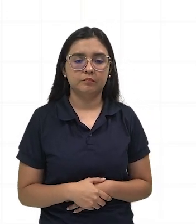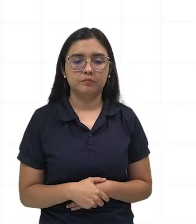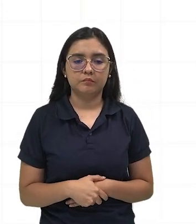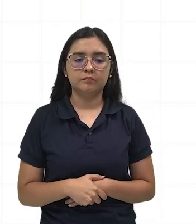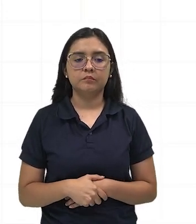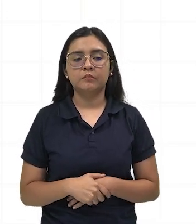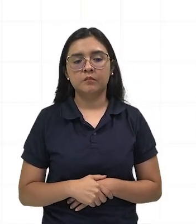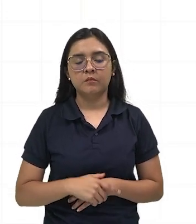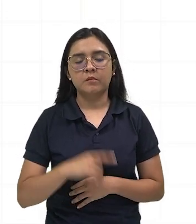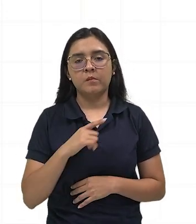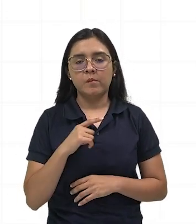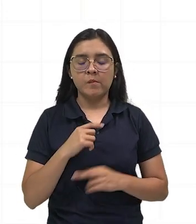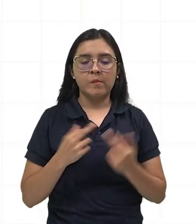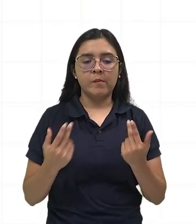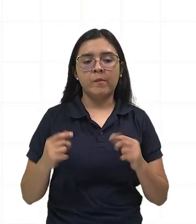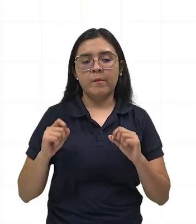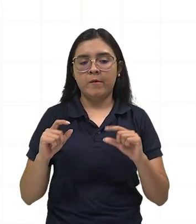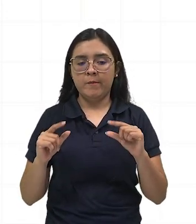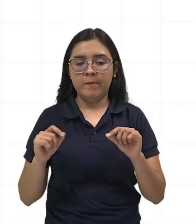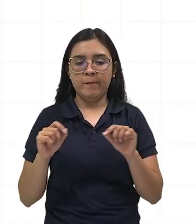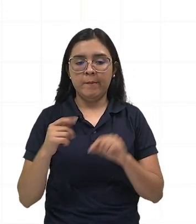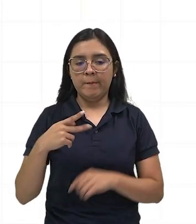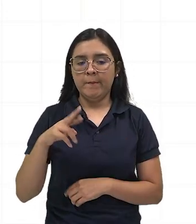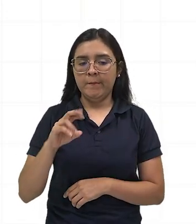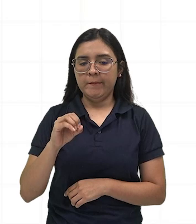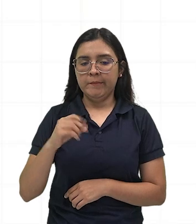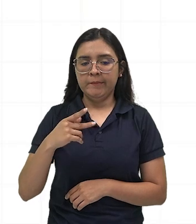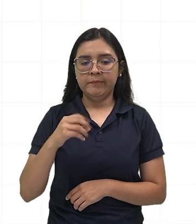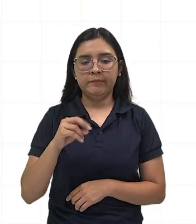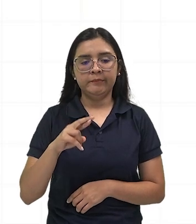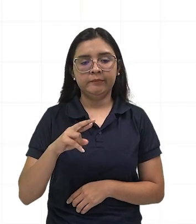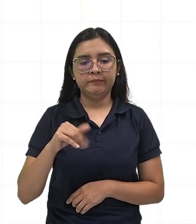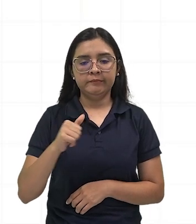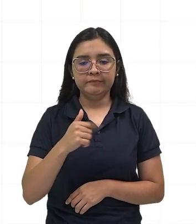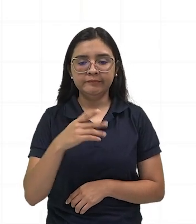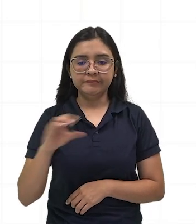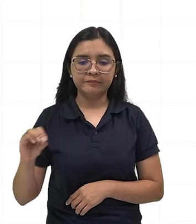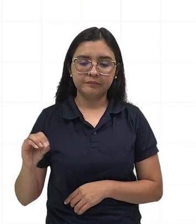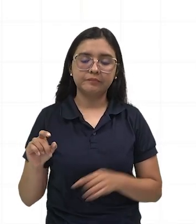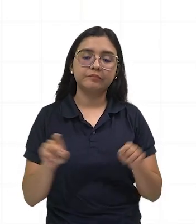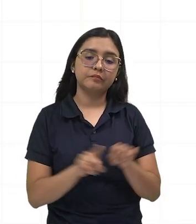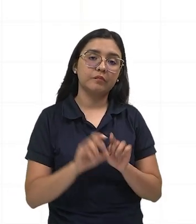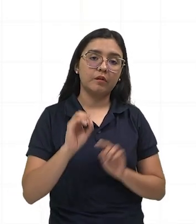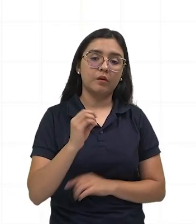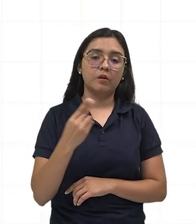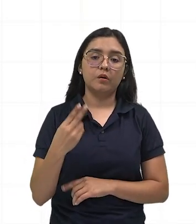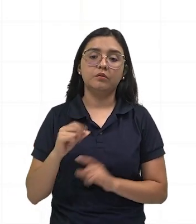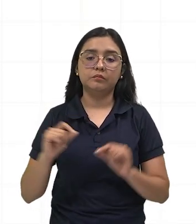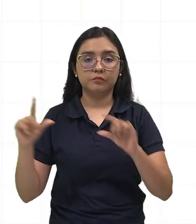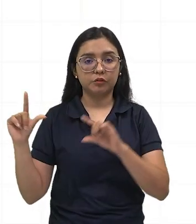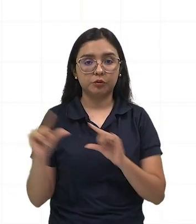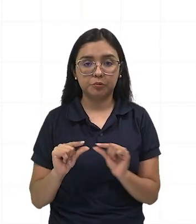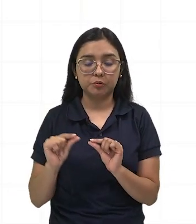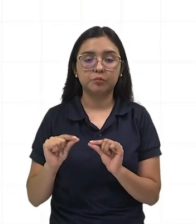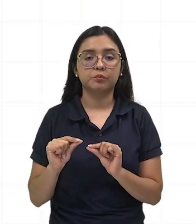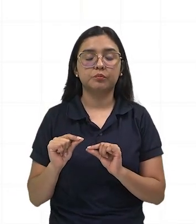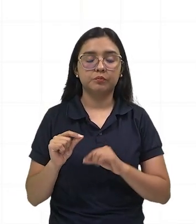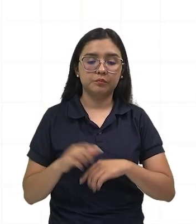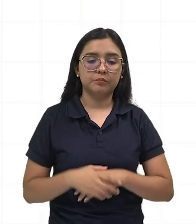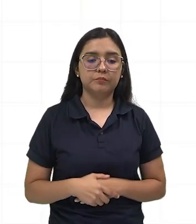Estando na mesma proporção. Ou quando uma redução, a palavra redução, o sinônimo é